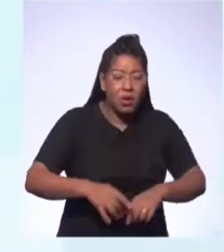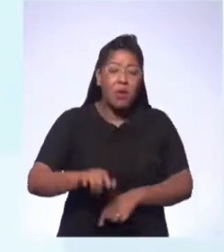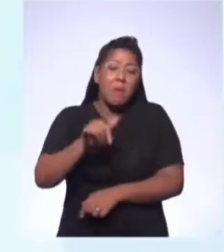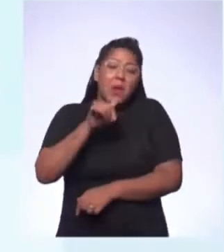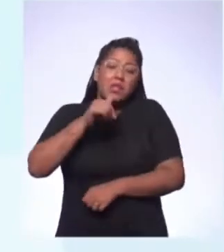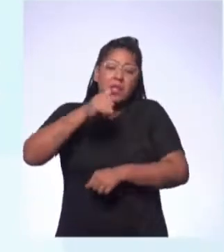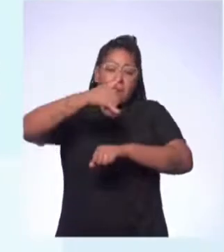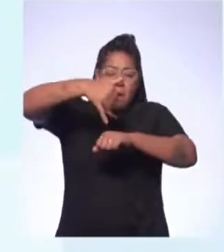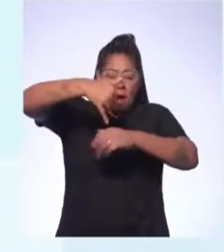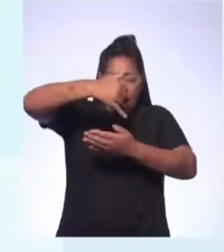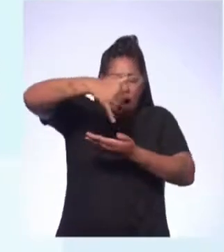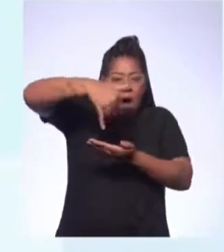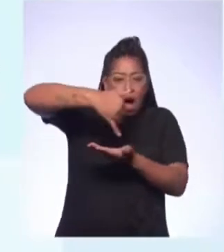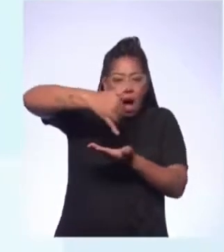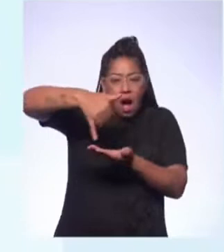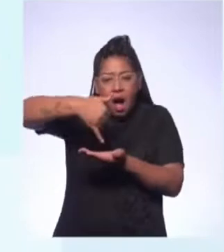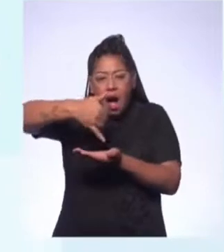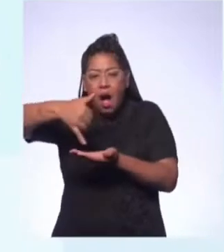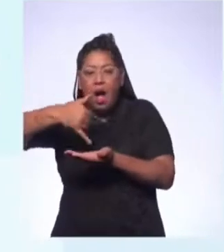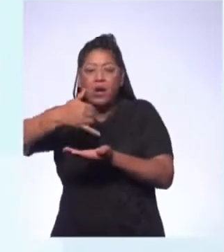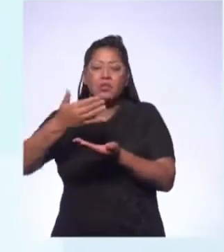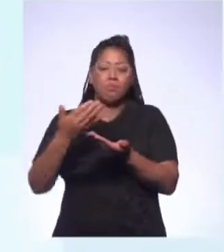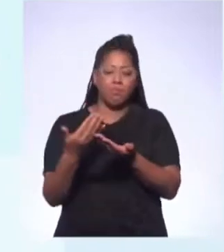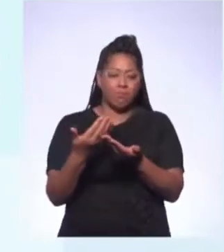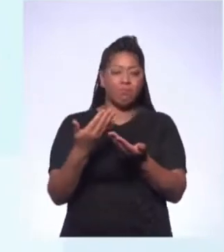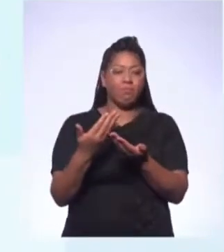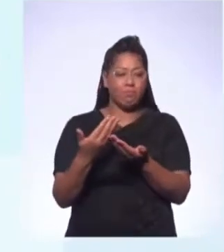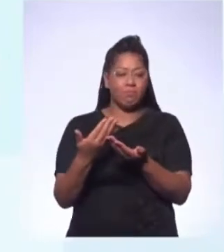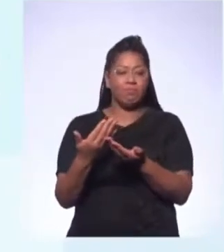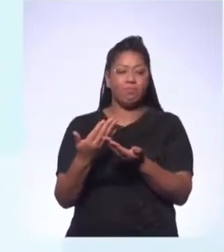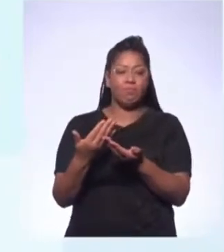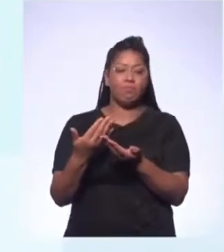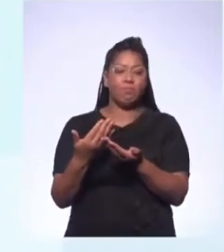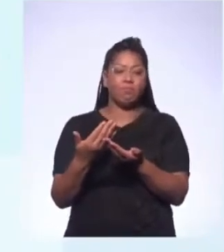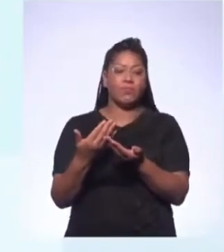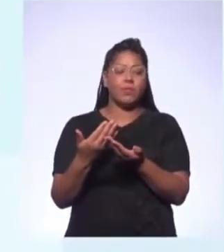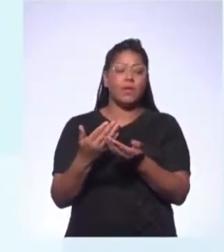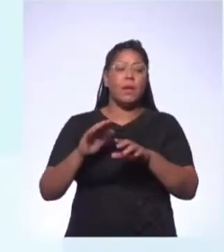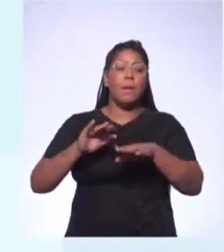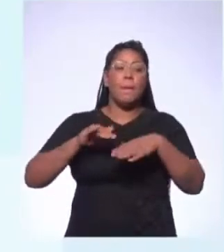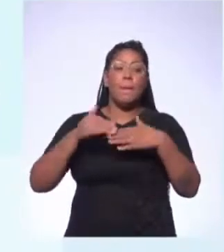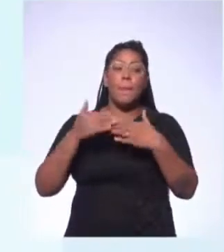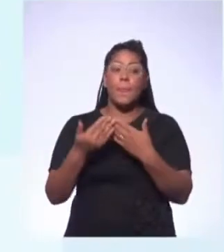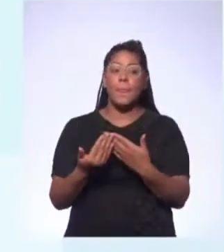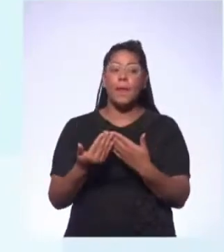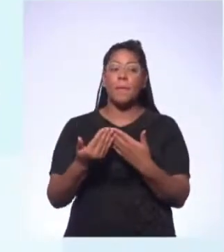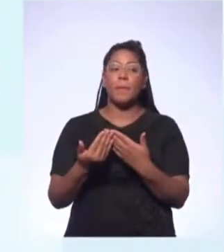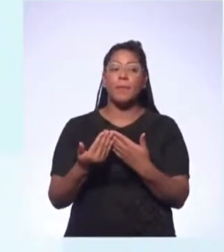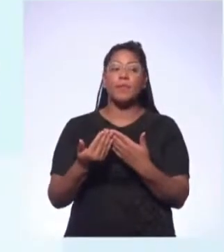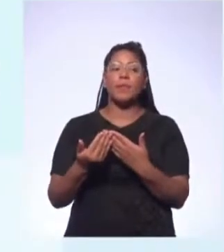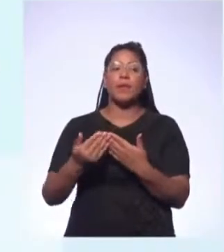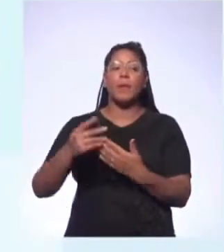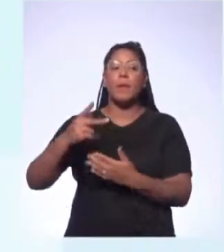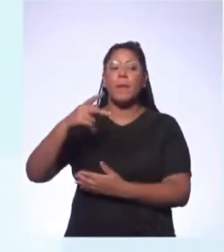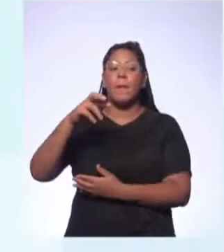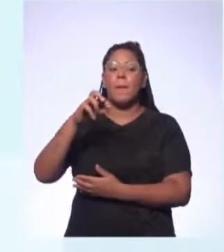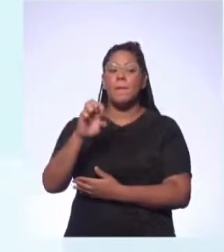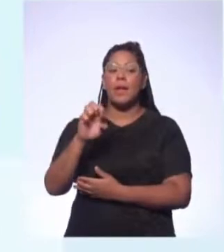o esgoto doméstico. Portanto, né, o petróleo aqui é um grande vilão,